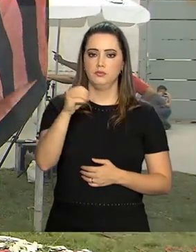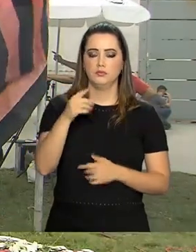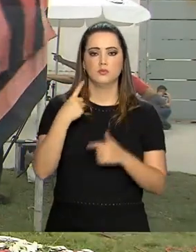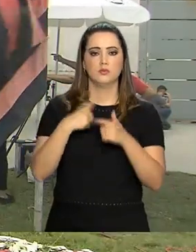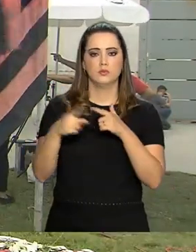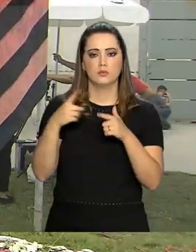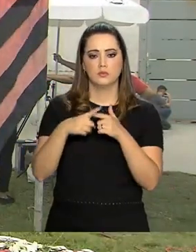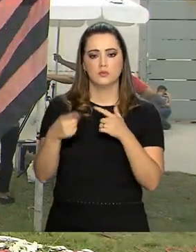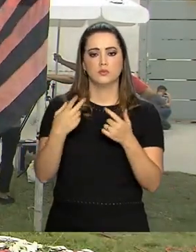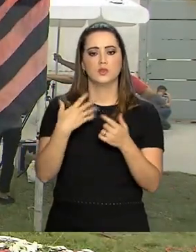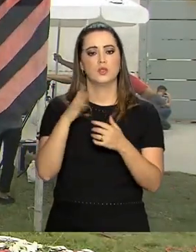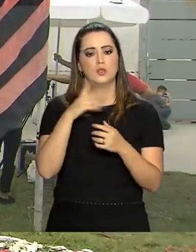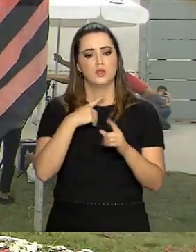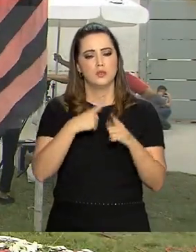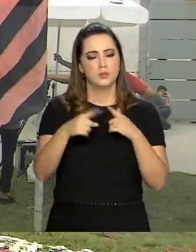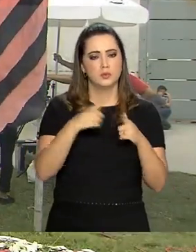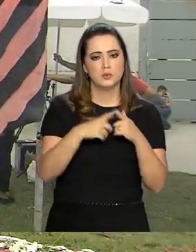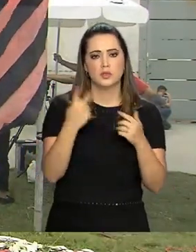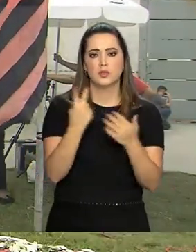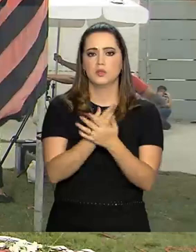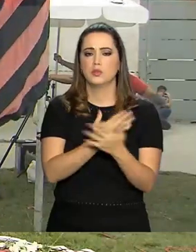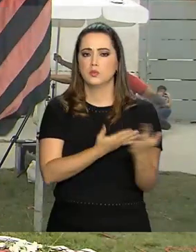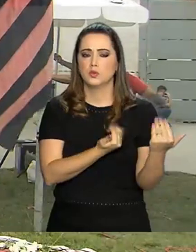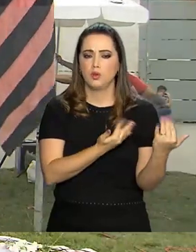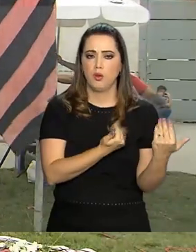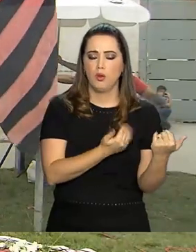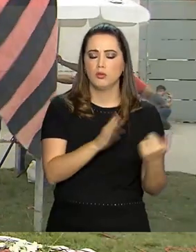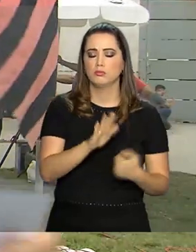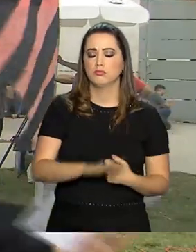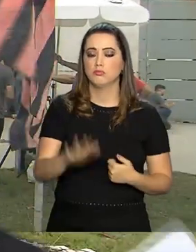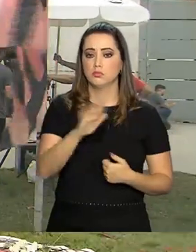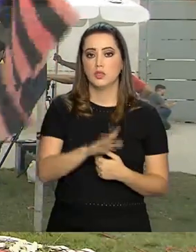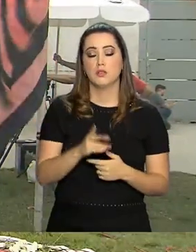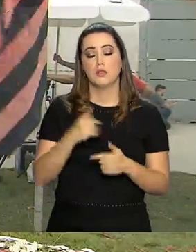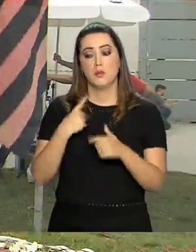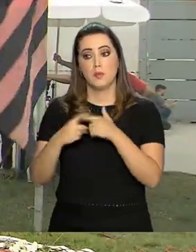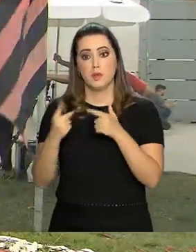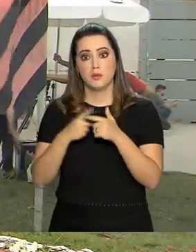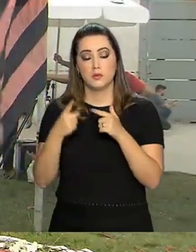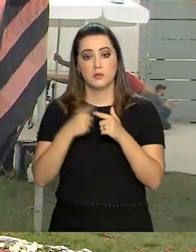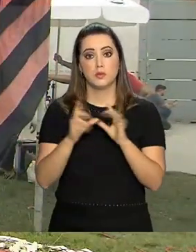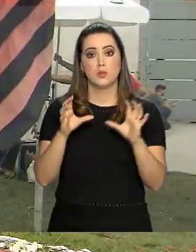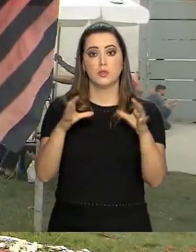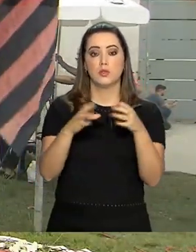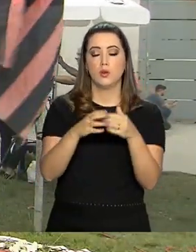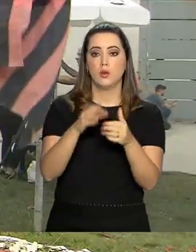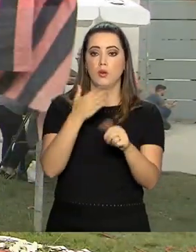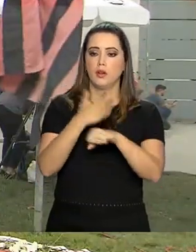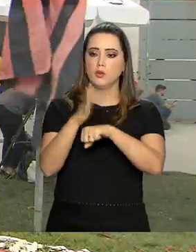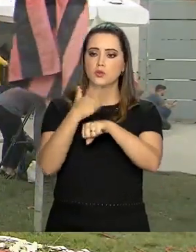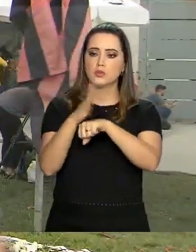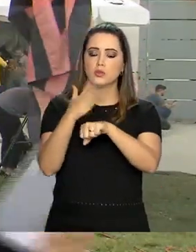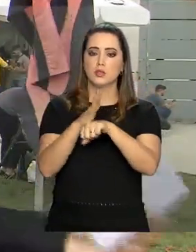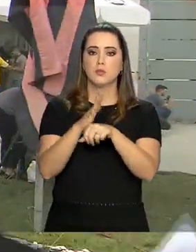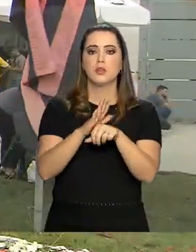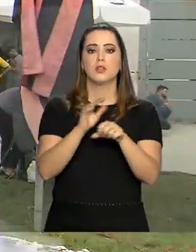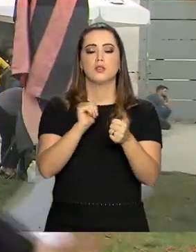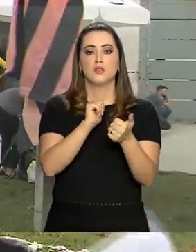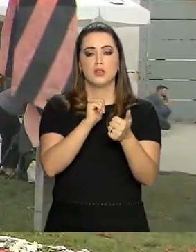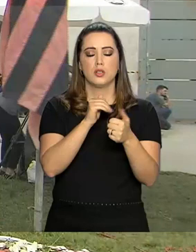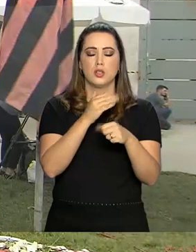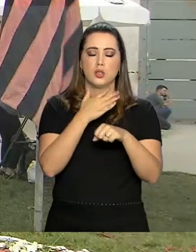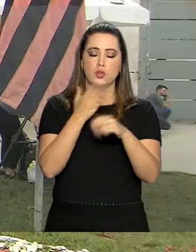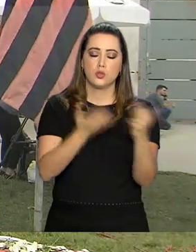a maus tratos e abusos contra jovens e adolescentes, por exemplo, em caso de problemas em centros de treinamento, onde jovens podem estar sofrendo